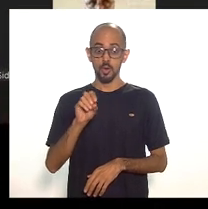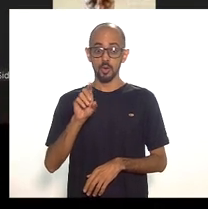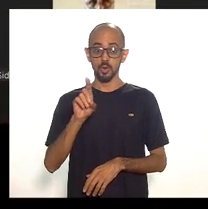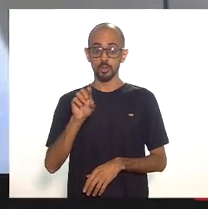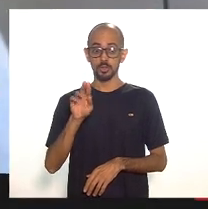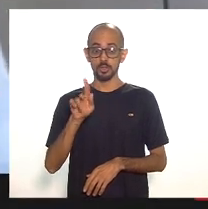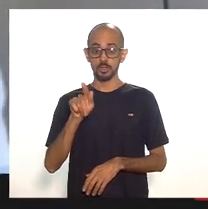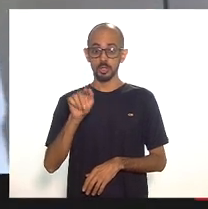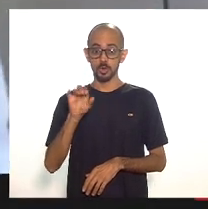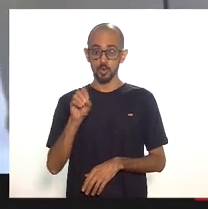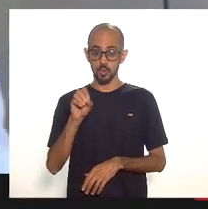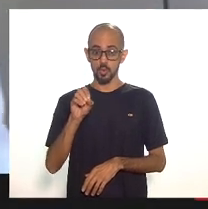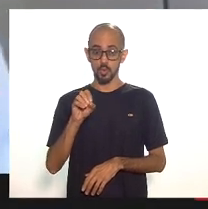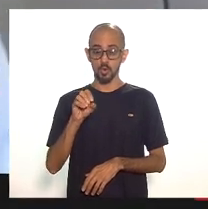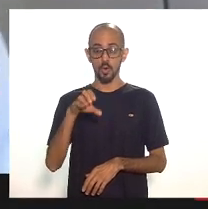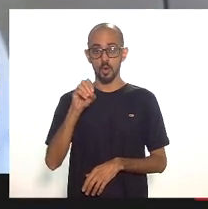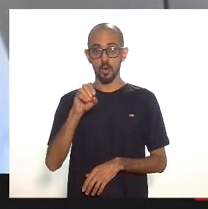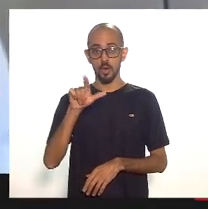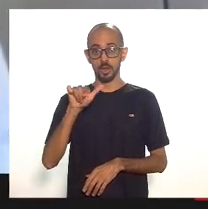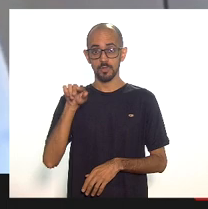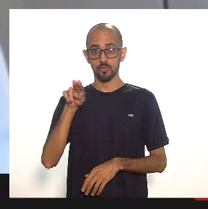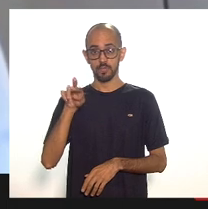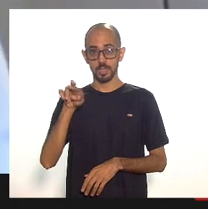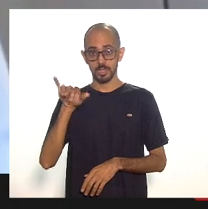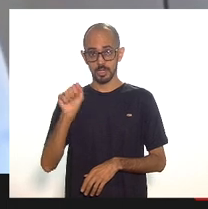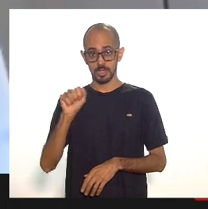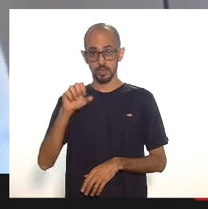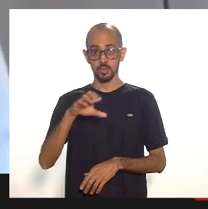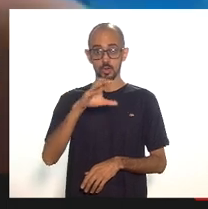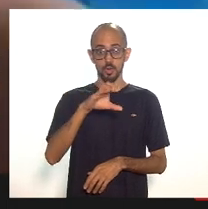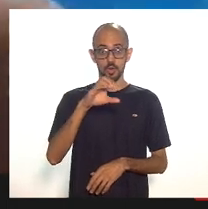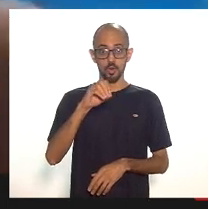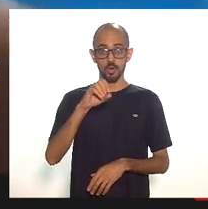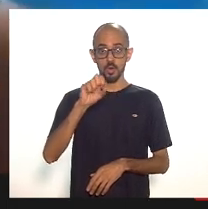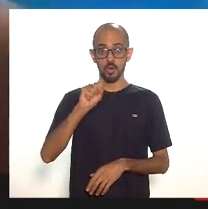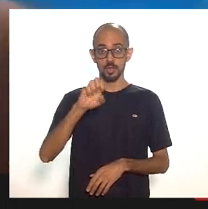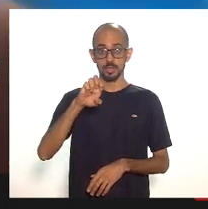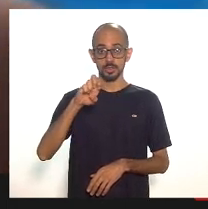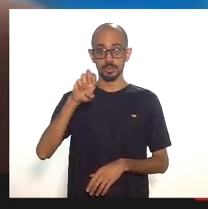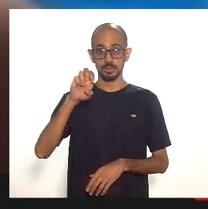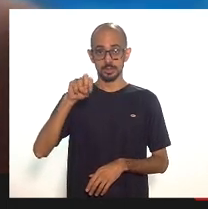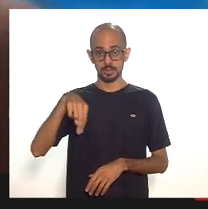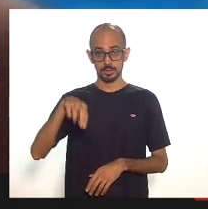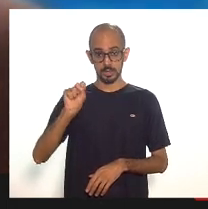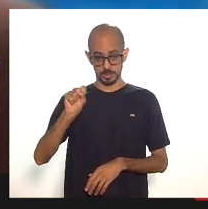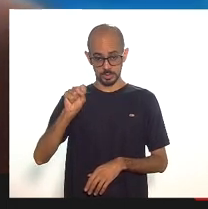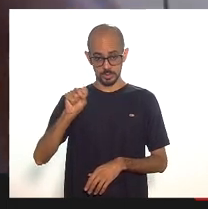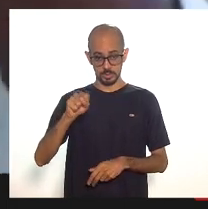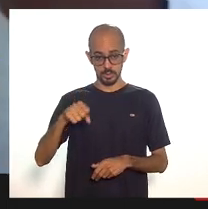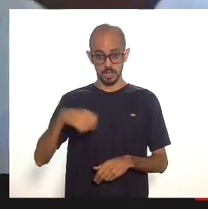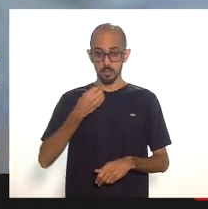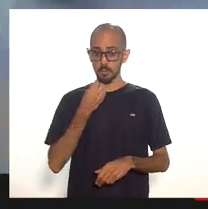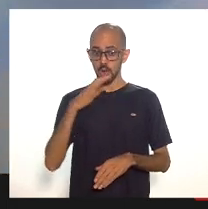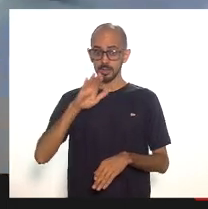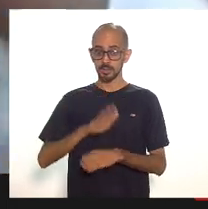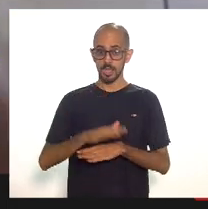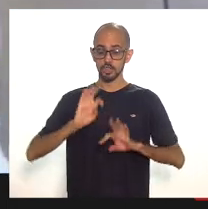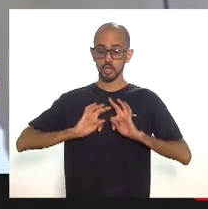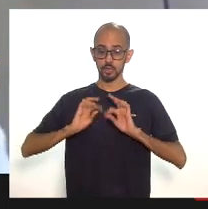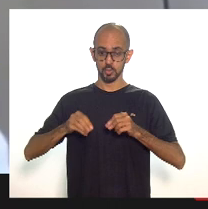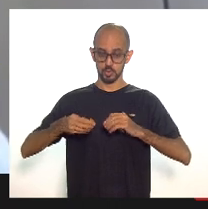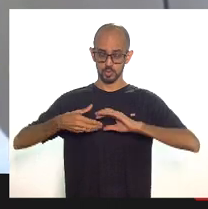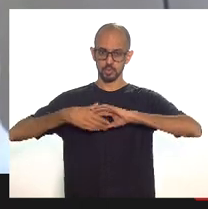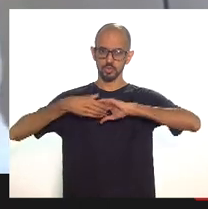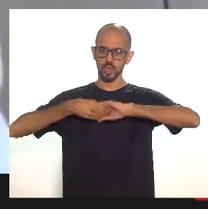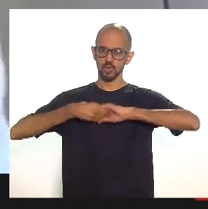Uma boa tarde a todas e todos. Boa tarde. Boa tarde. Saudar a importância.